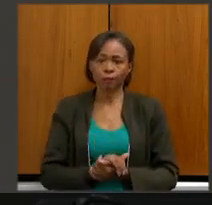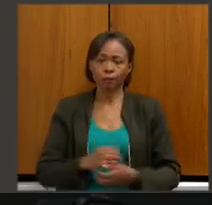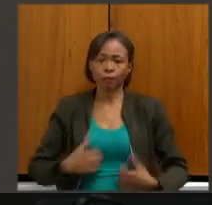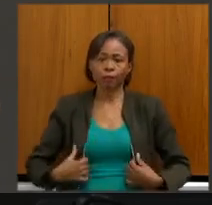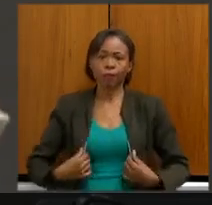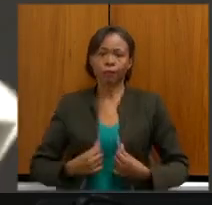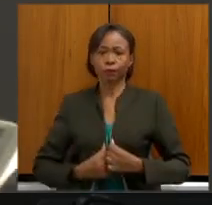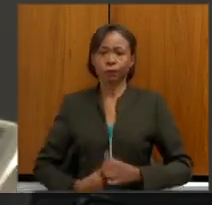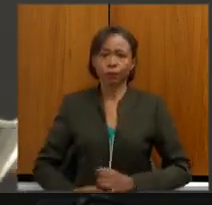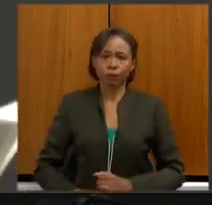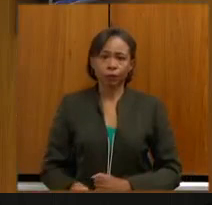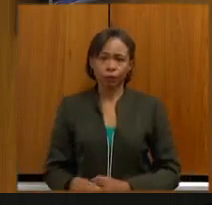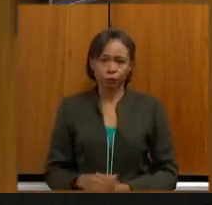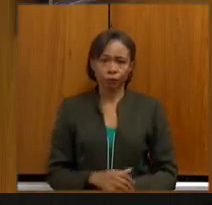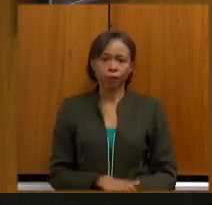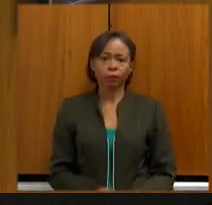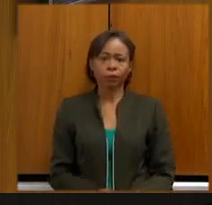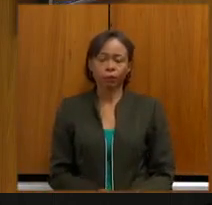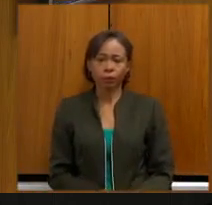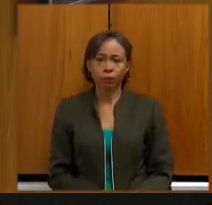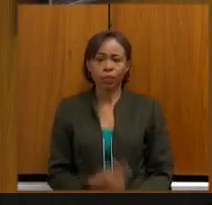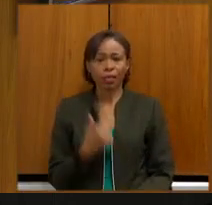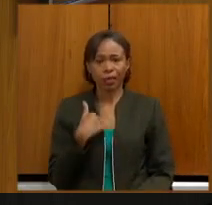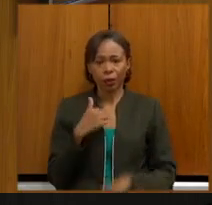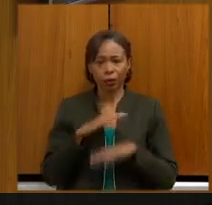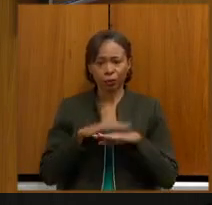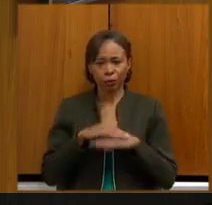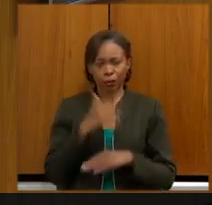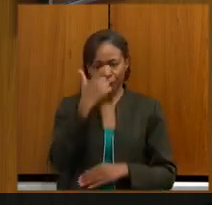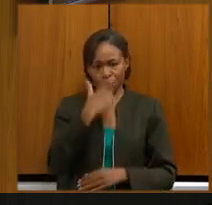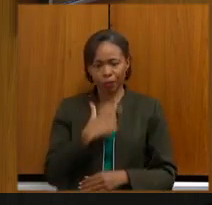e se eu não posso porque eu também sou autora do requerimento